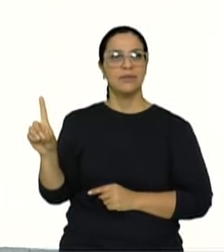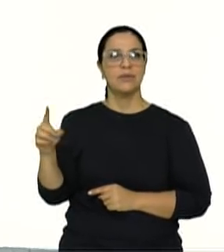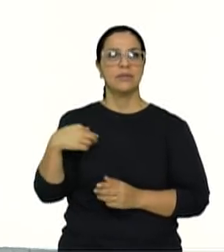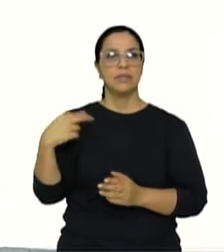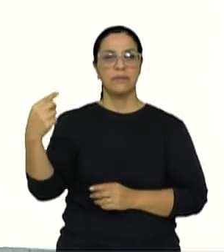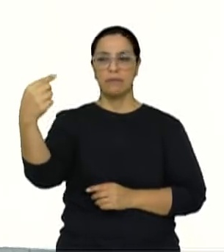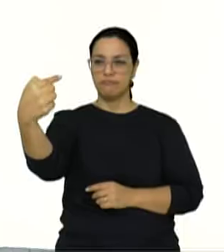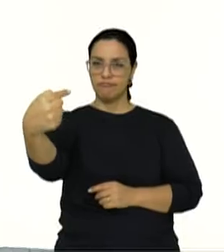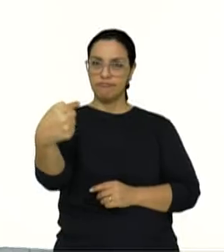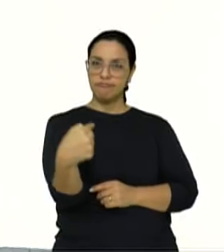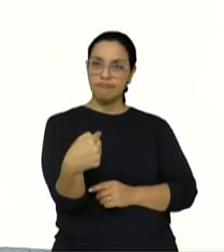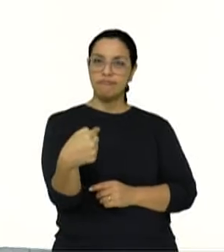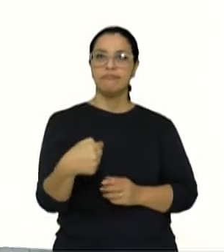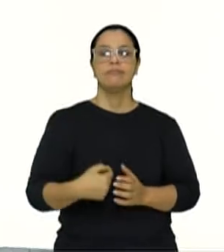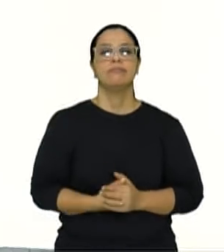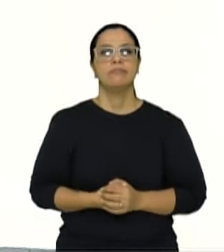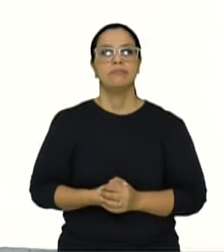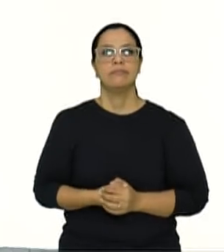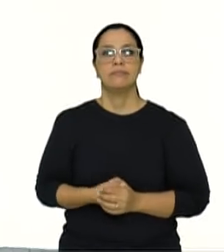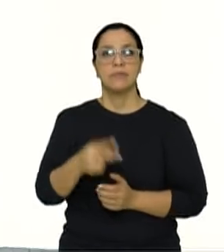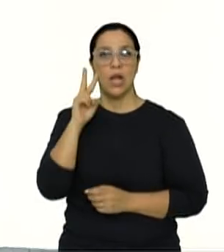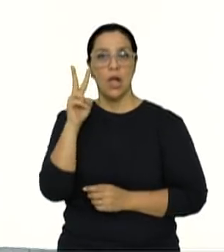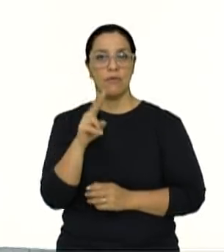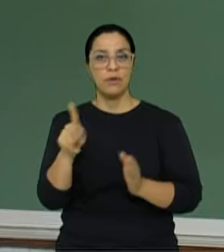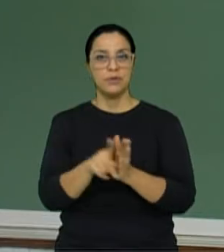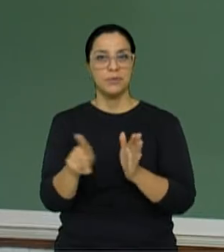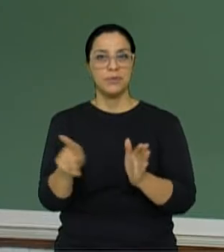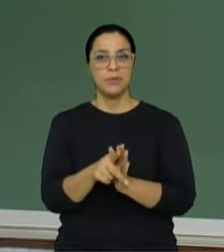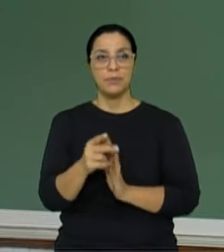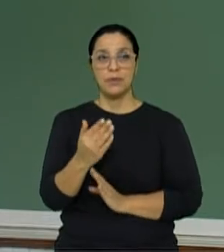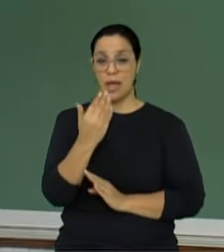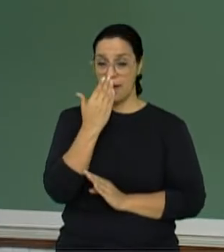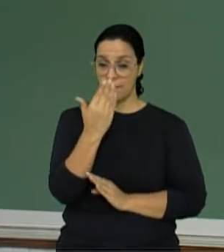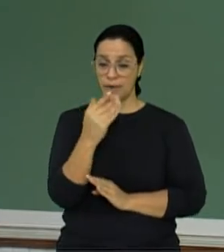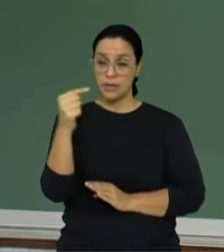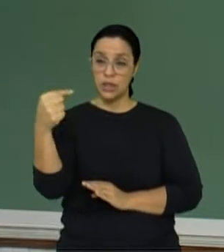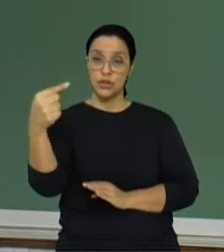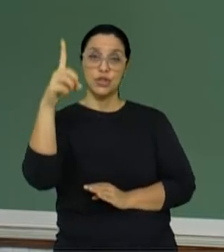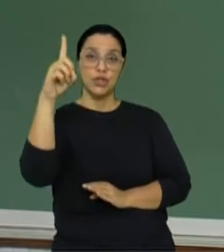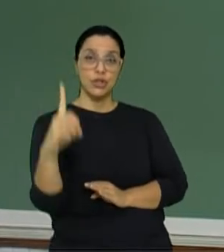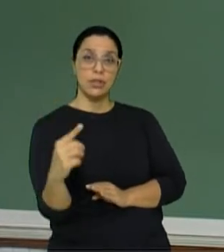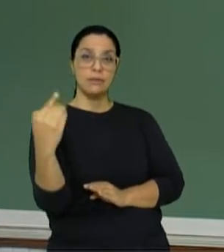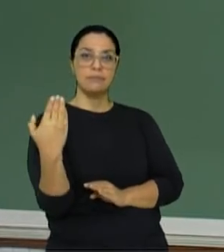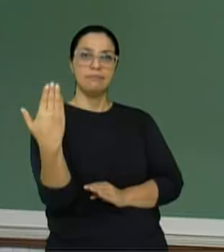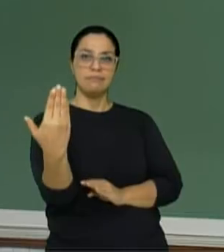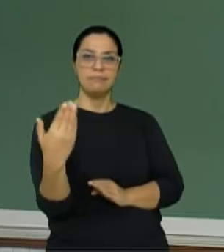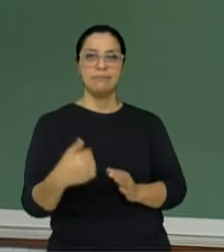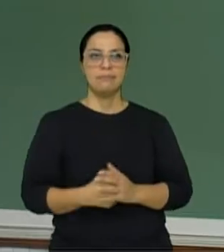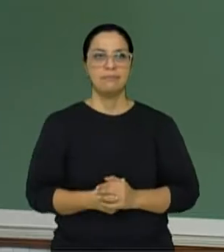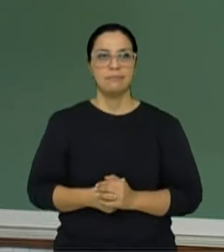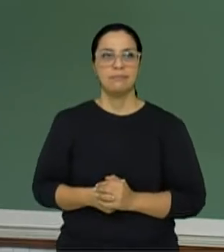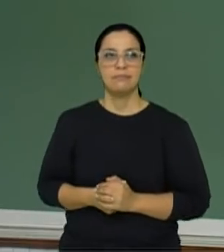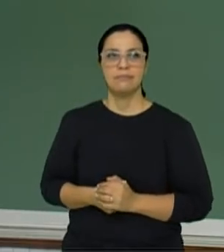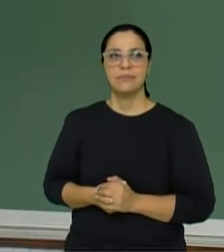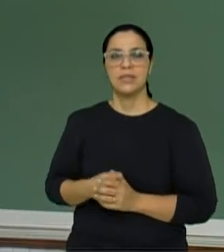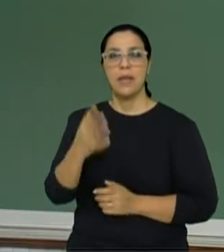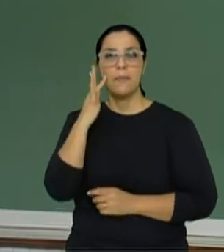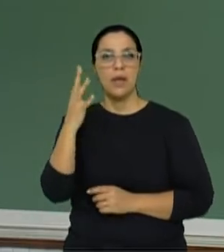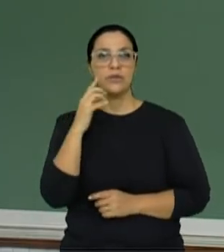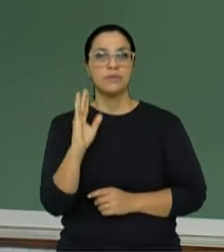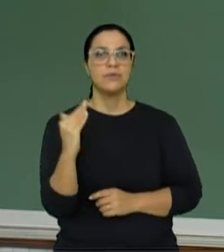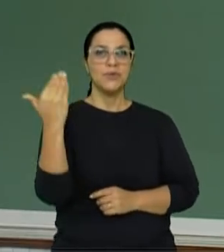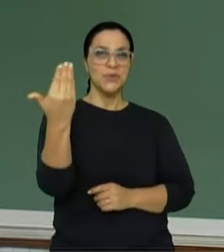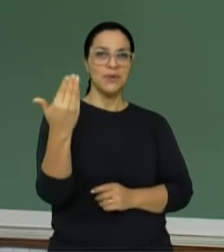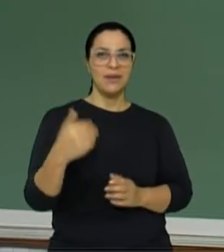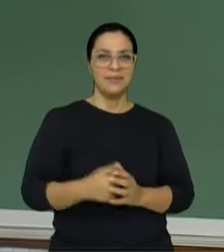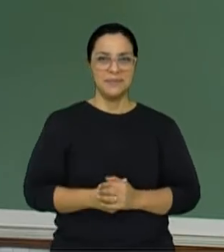estou vendo de lá para cá, assim, ó. Isso aqui está a frontal, a direita dela é aquela que está, a gente imagina que seja